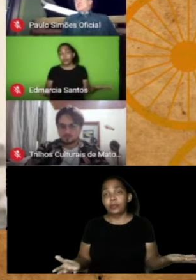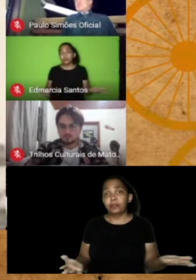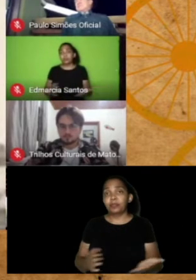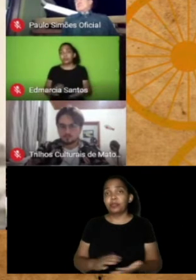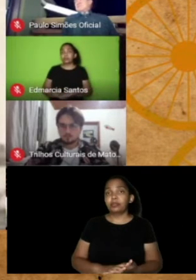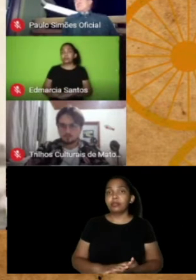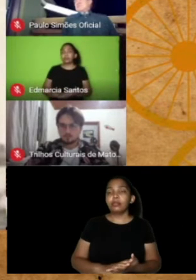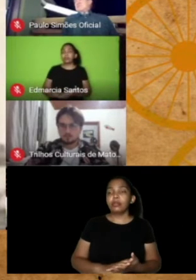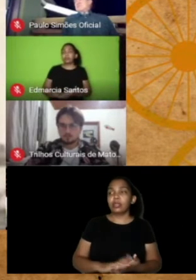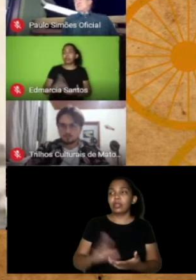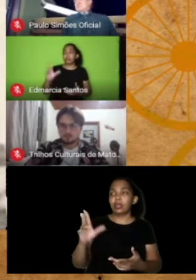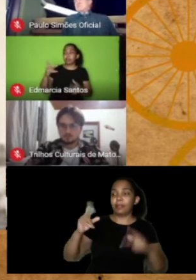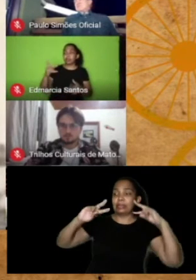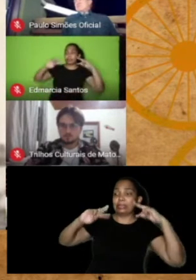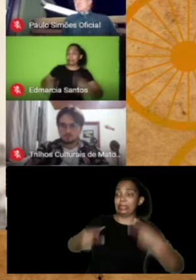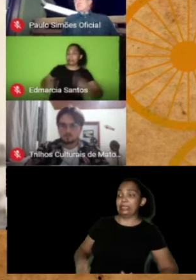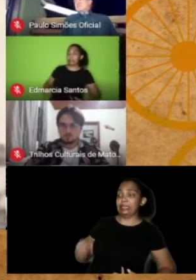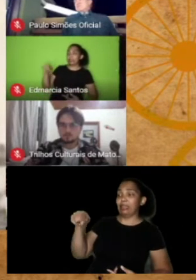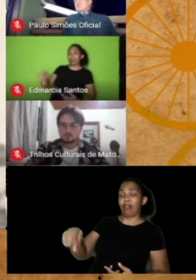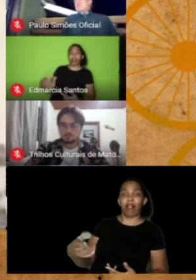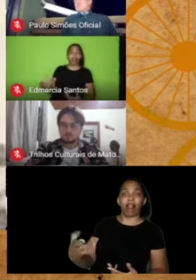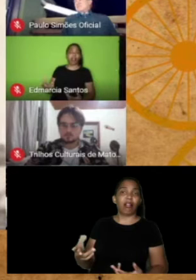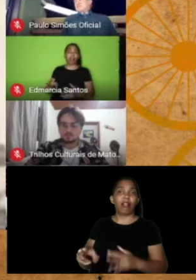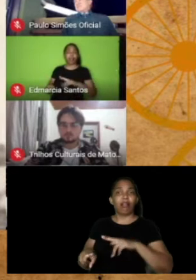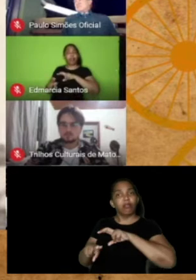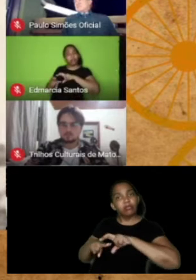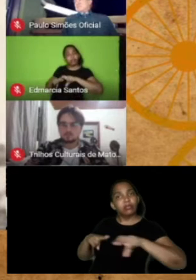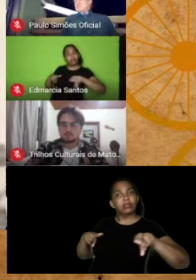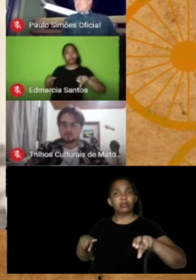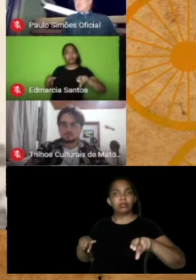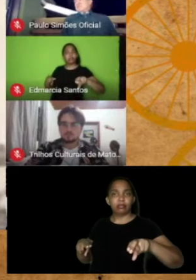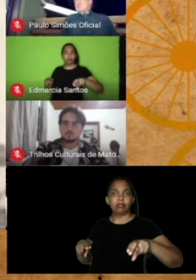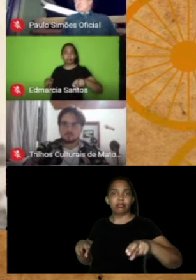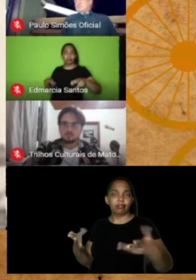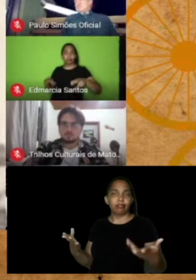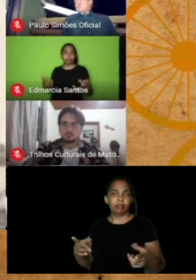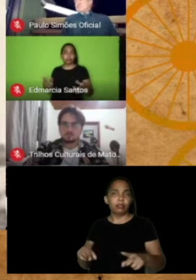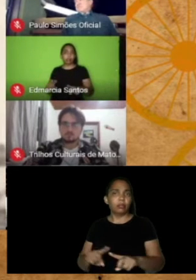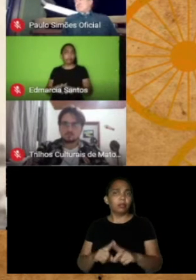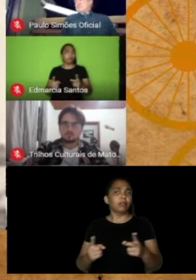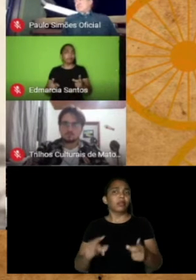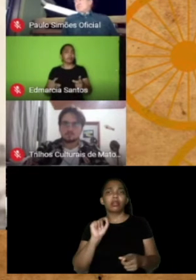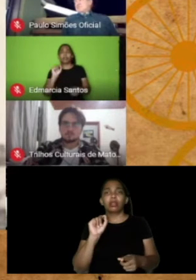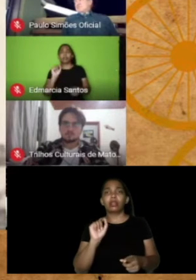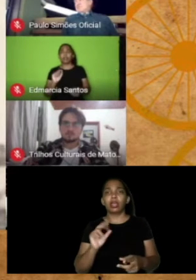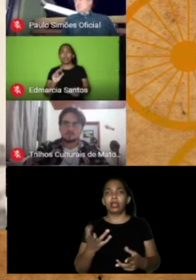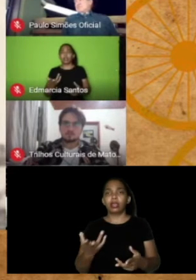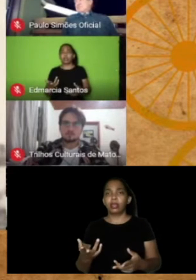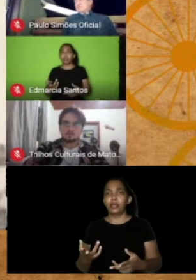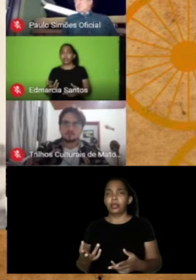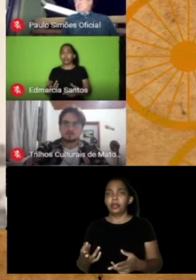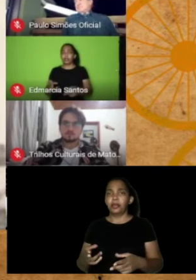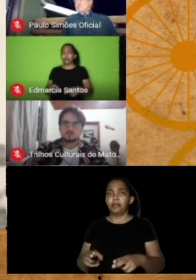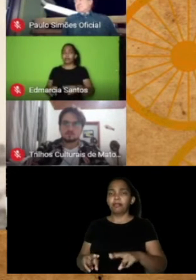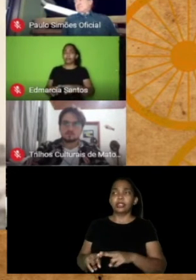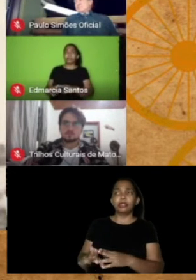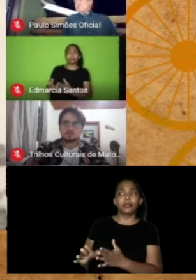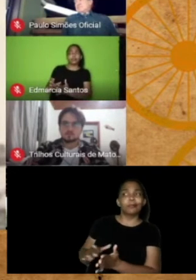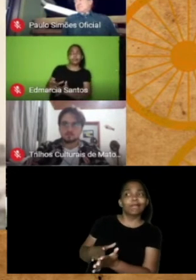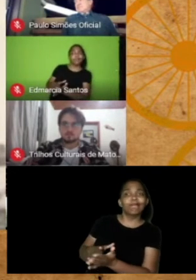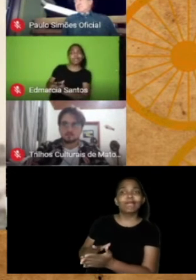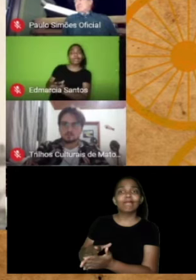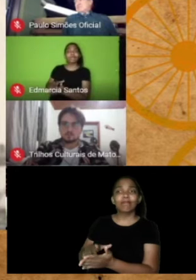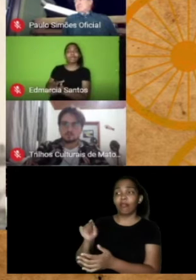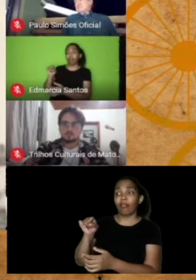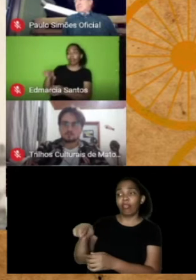né? Essa questão não do ferro, né, forjado, mas questão da alma forjada através